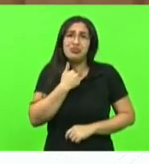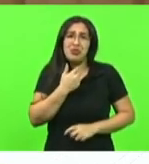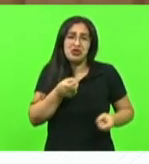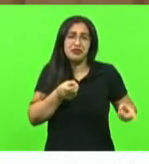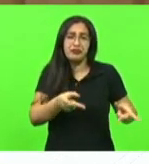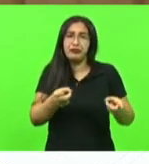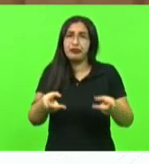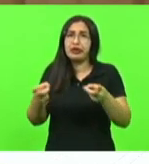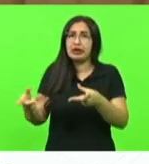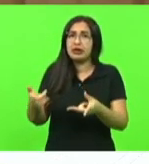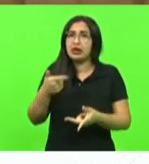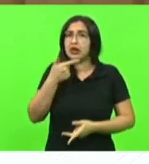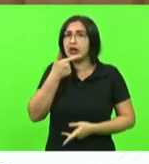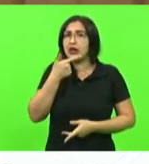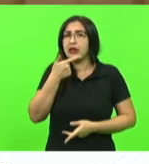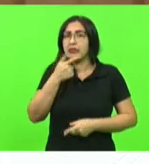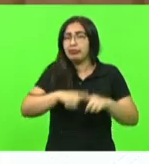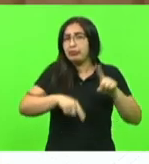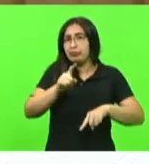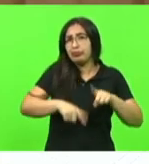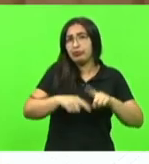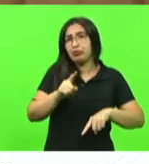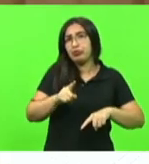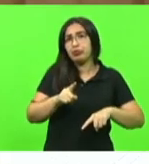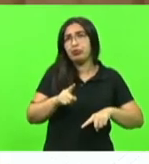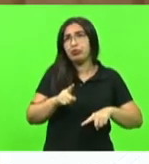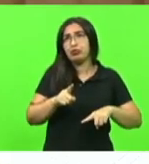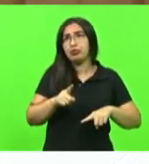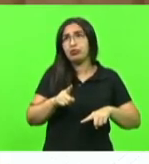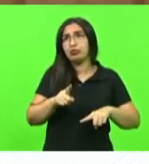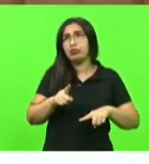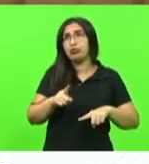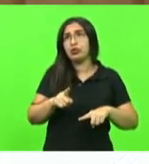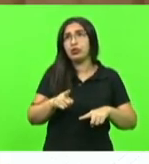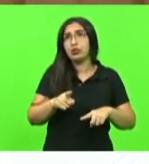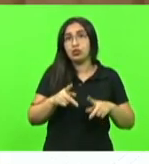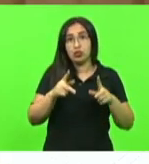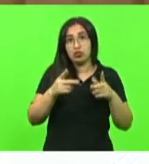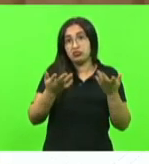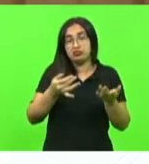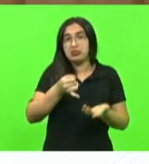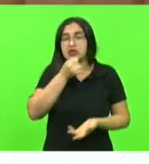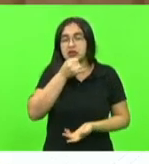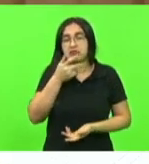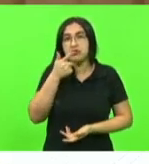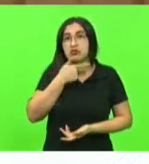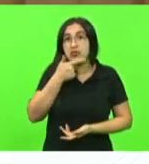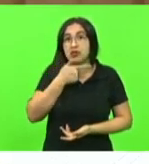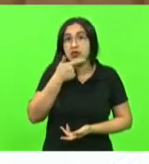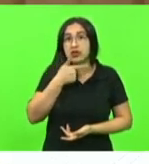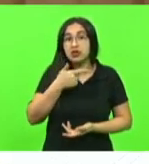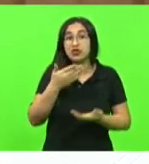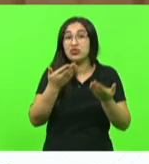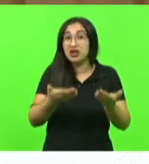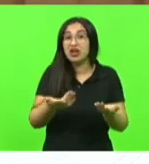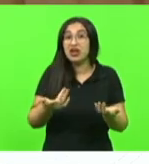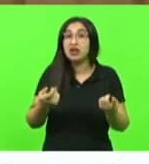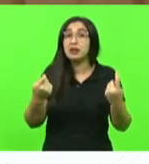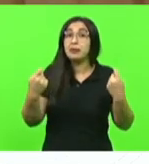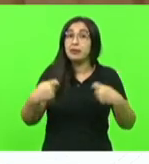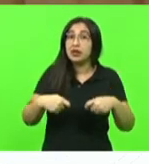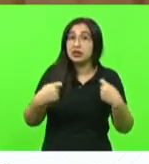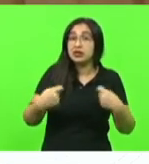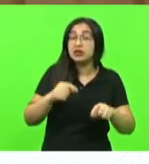produto deputado Kennedy Nunes como o queijo, por exemplo, que não se tenha um rebanho